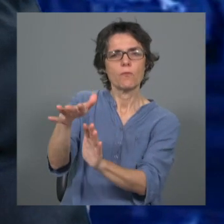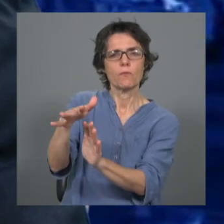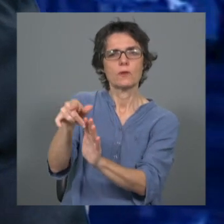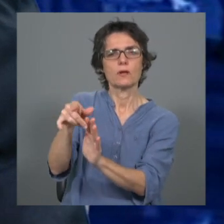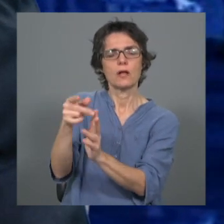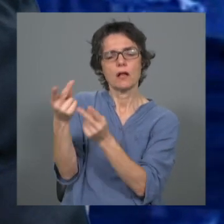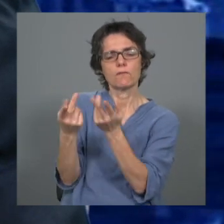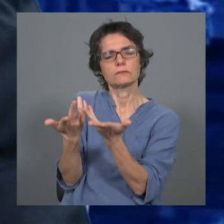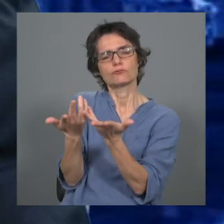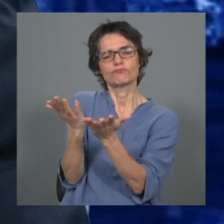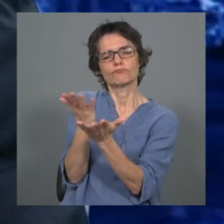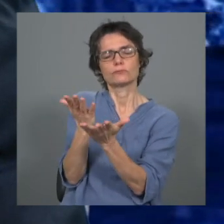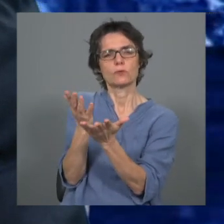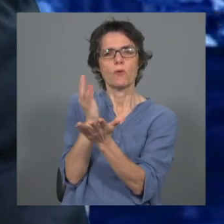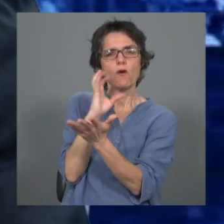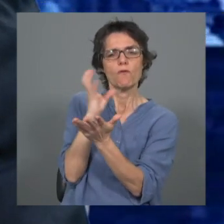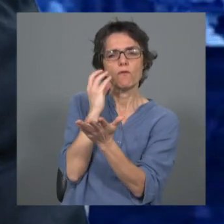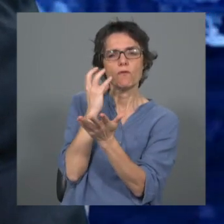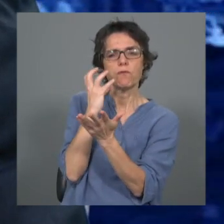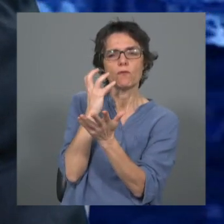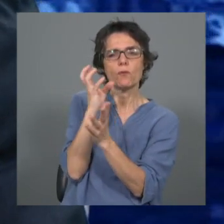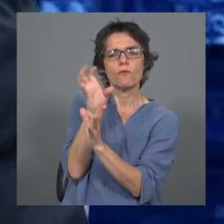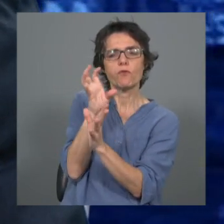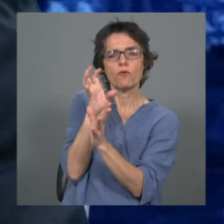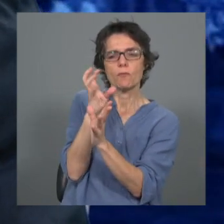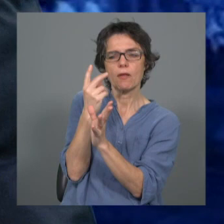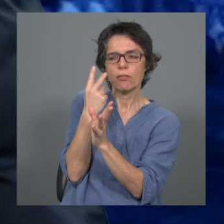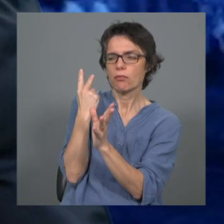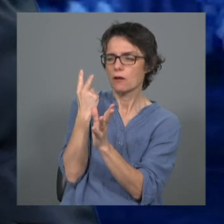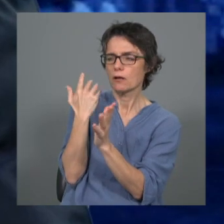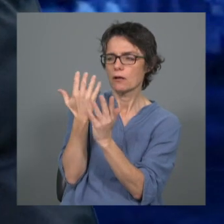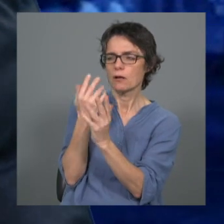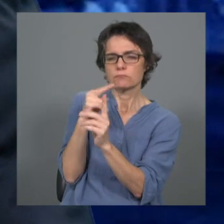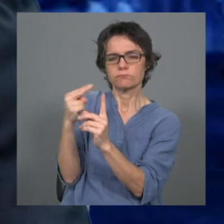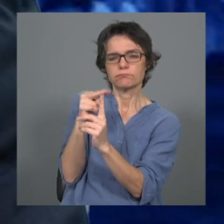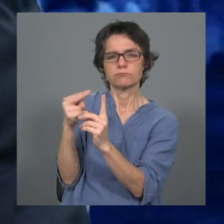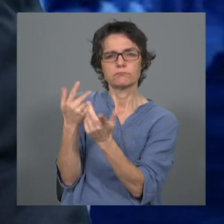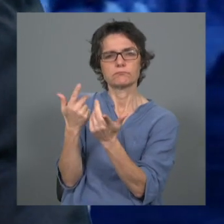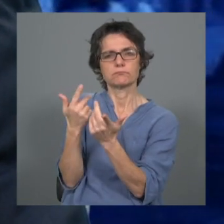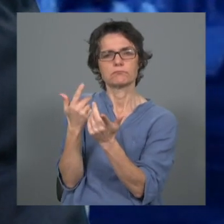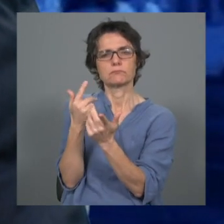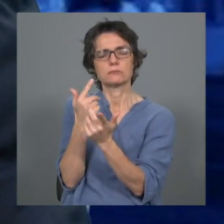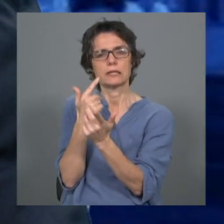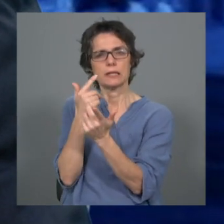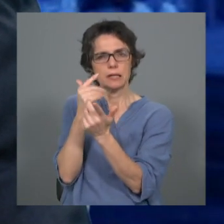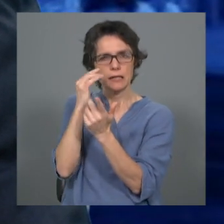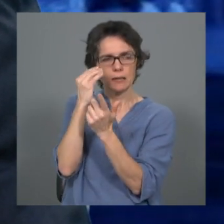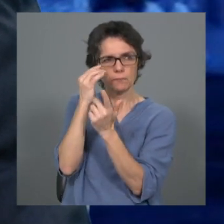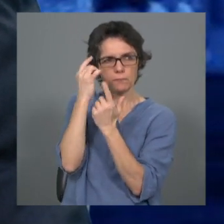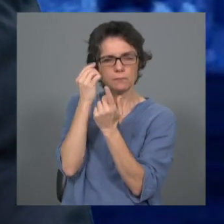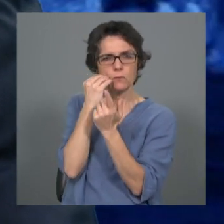sempre essa vantagem, não é? De olhar para trás, fazer uma retrospectiva, para depois também nos lançar para o futuro,